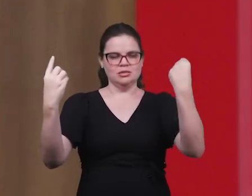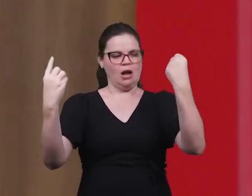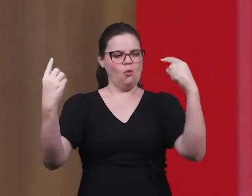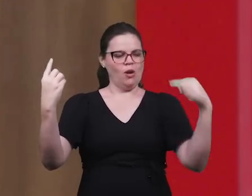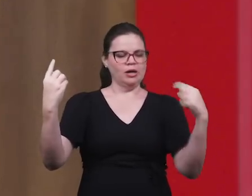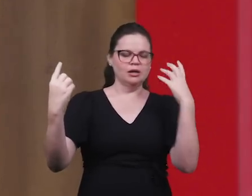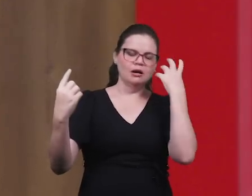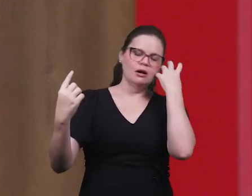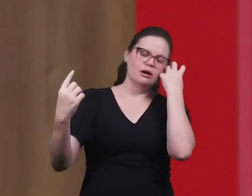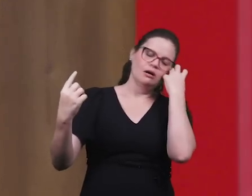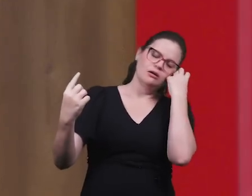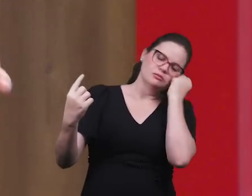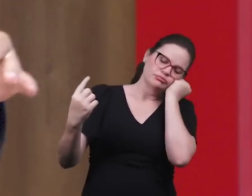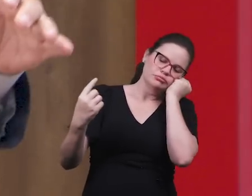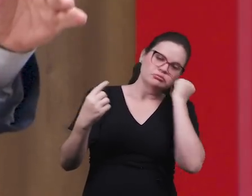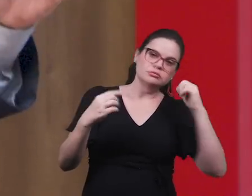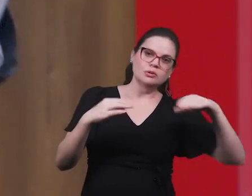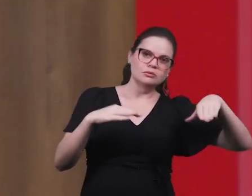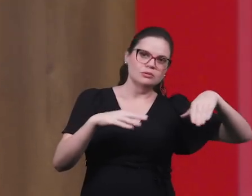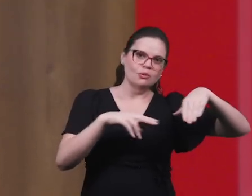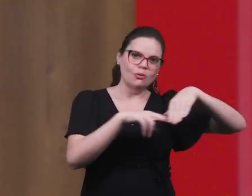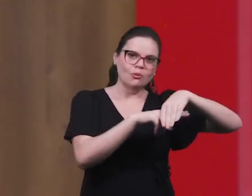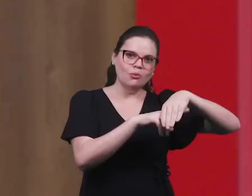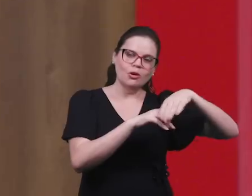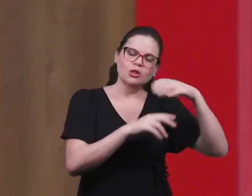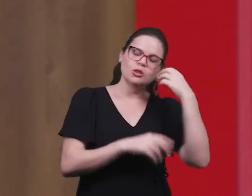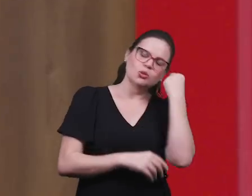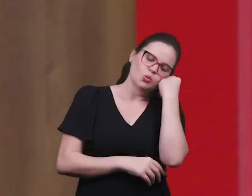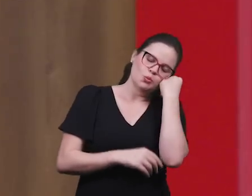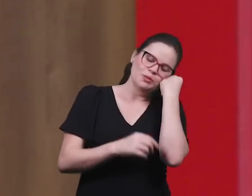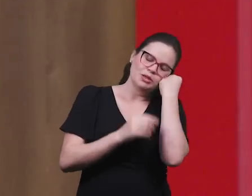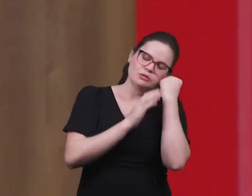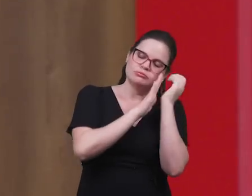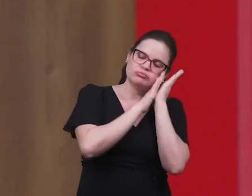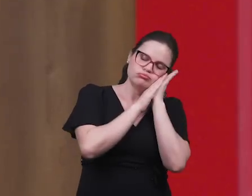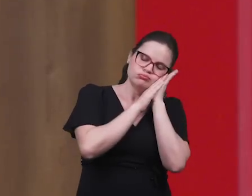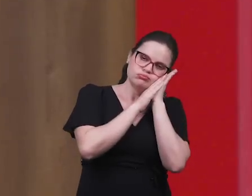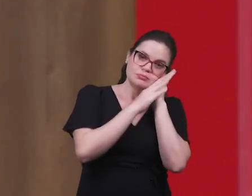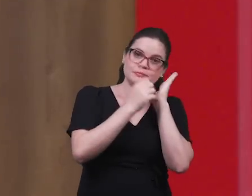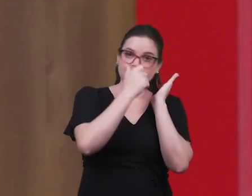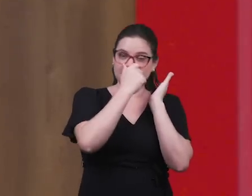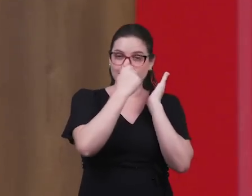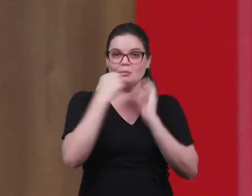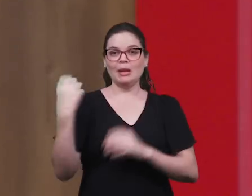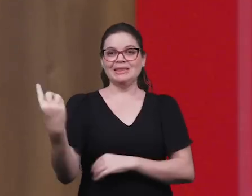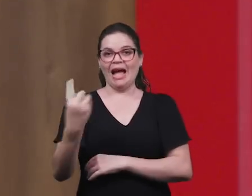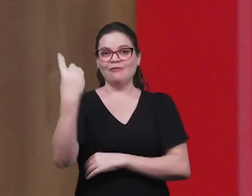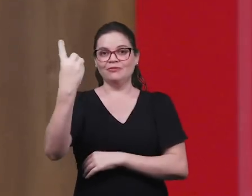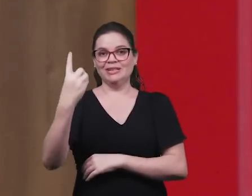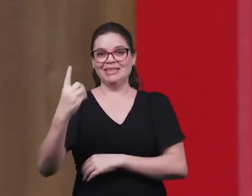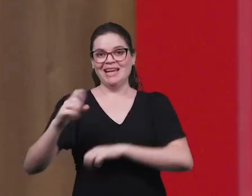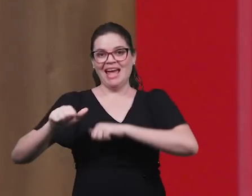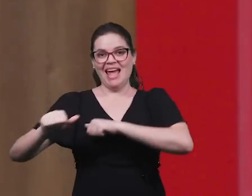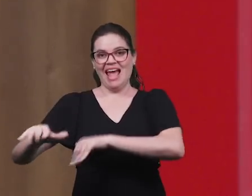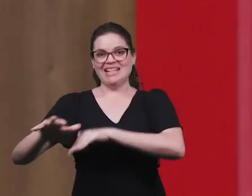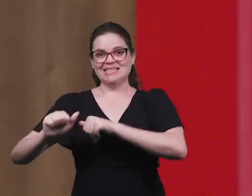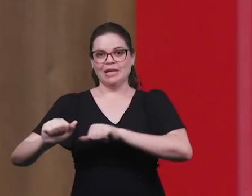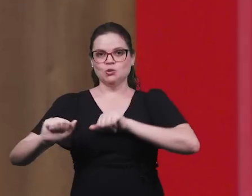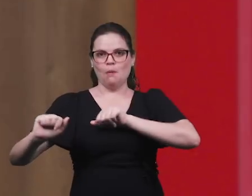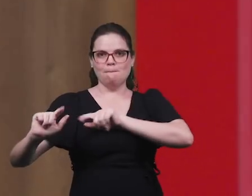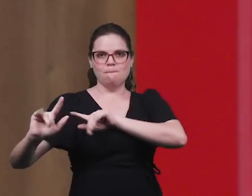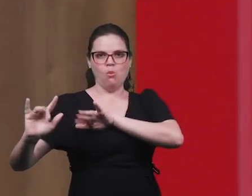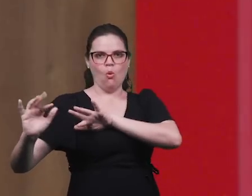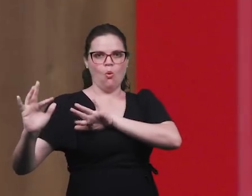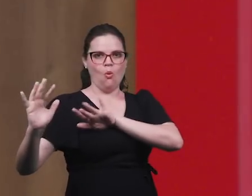dormindo numa caverna e Davi está com seus homens ao redor daquela caverna. E mais, os homens